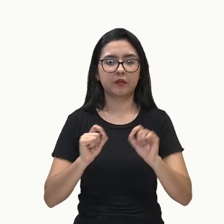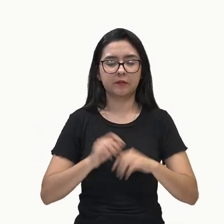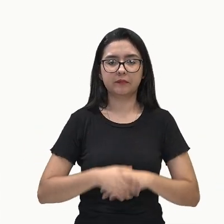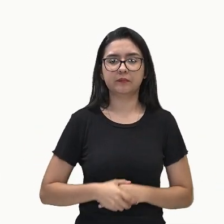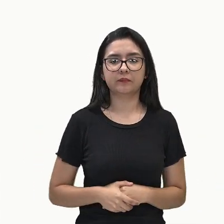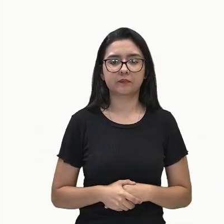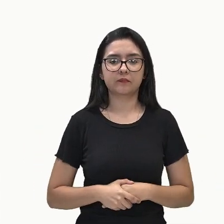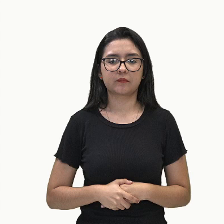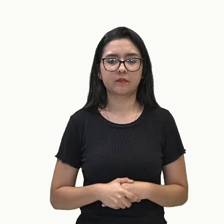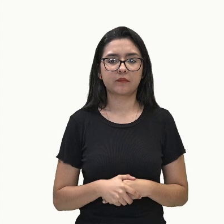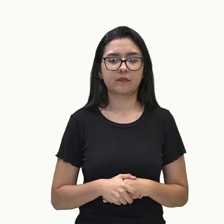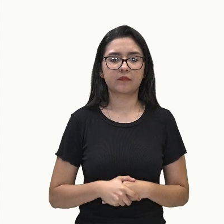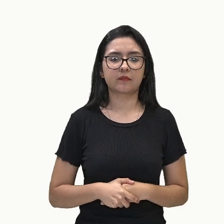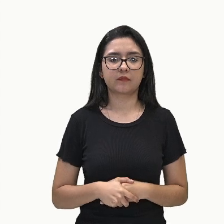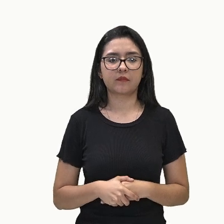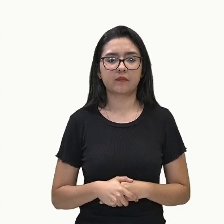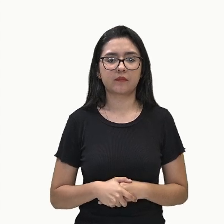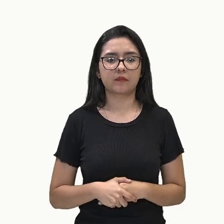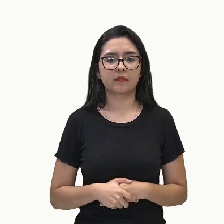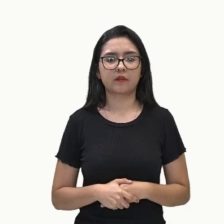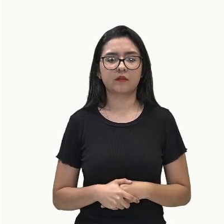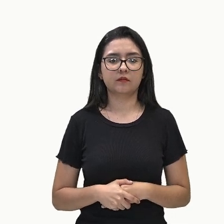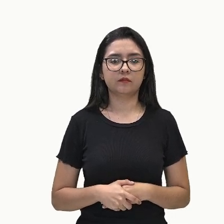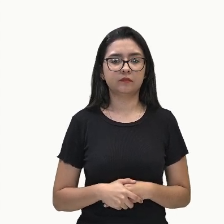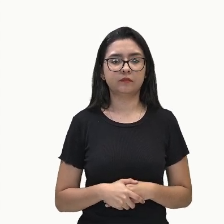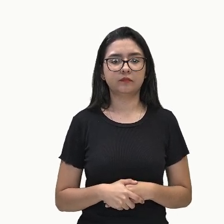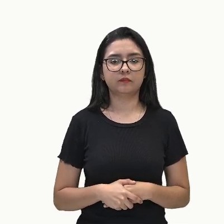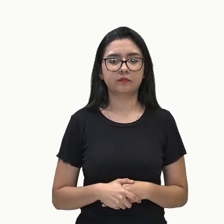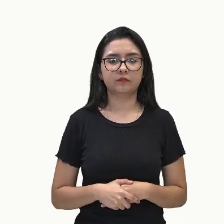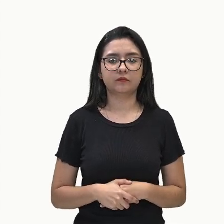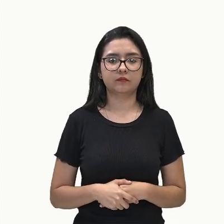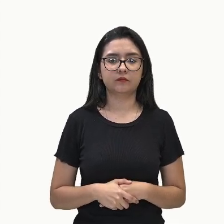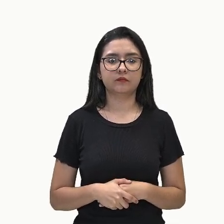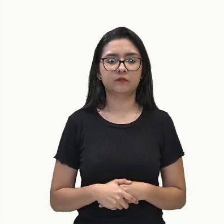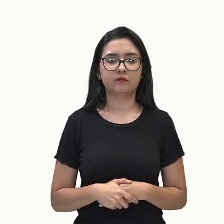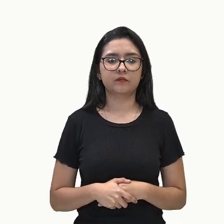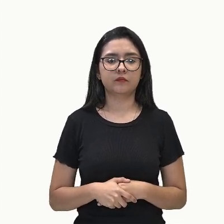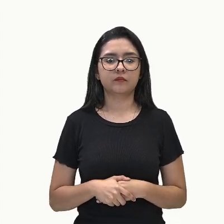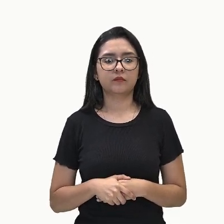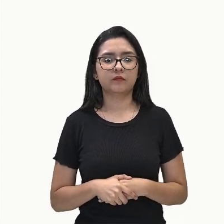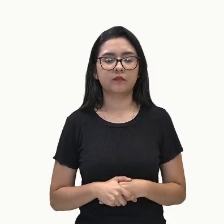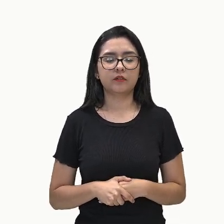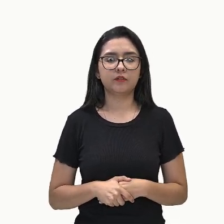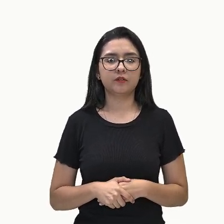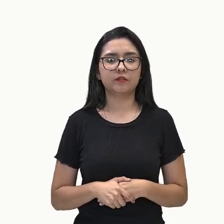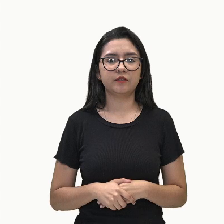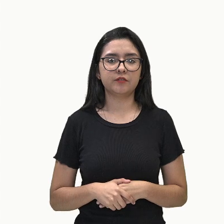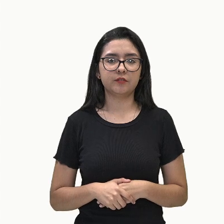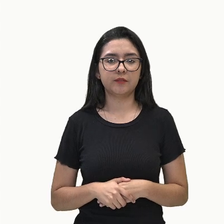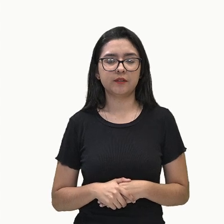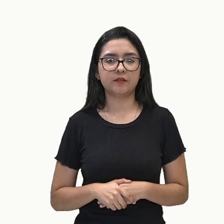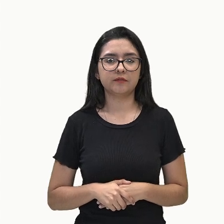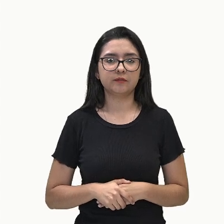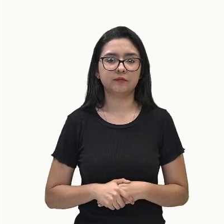evalua, diagnostica, trata ou reabilita as pessoas com